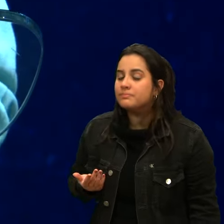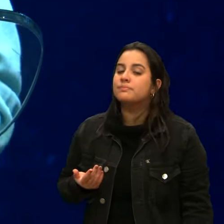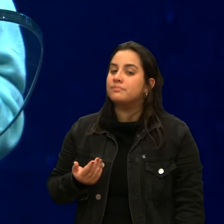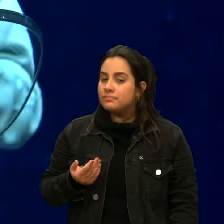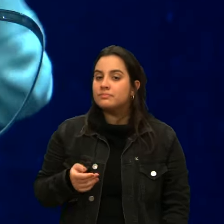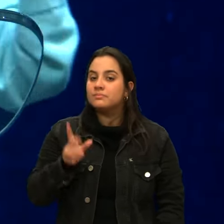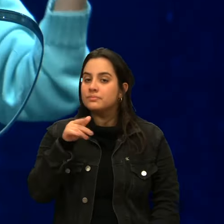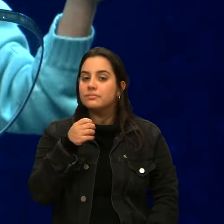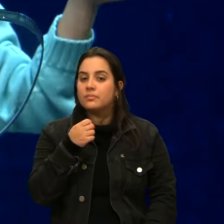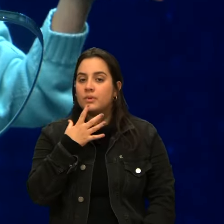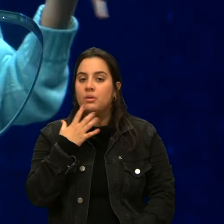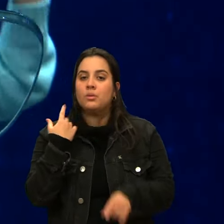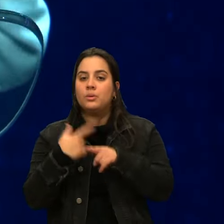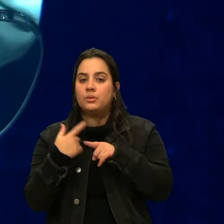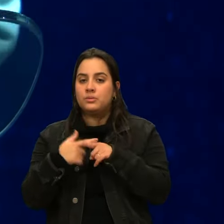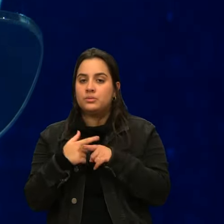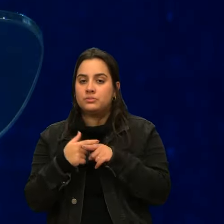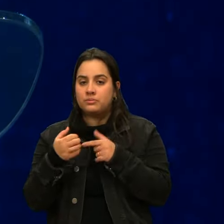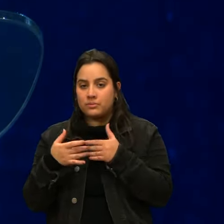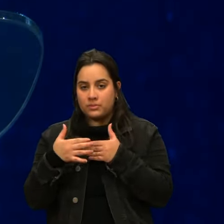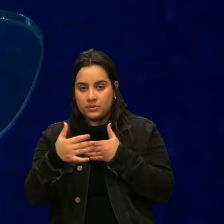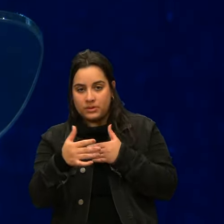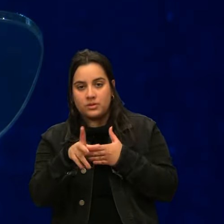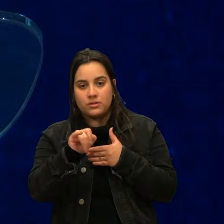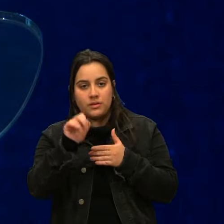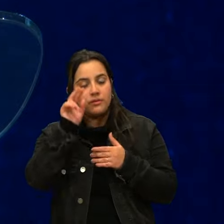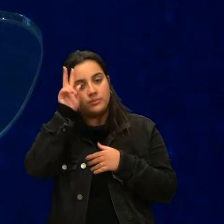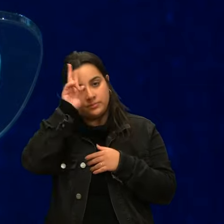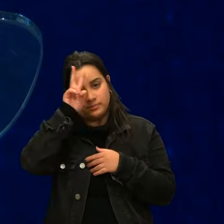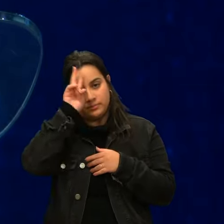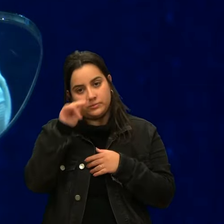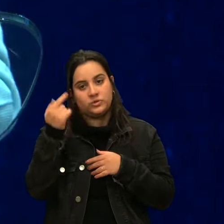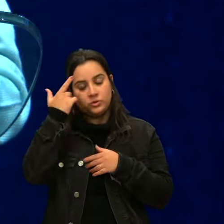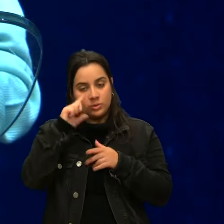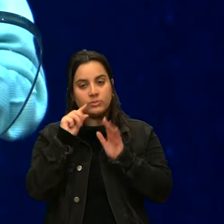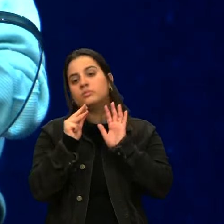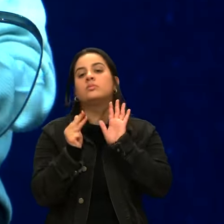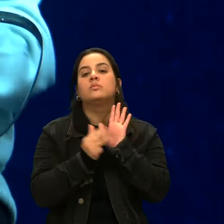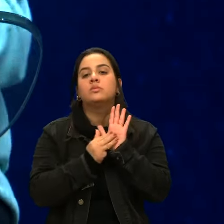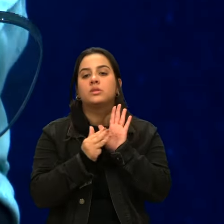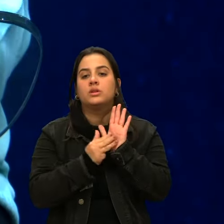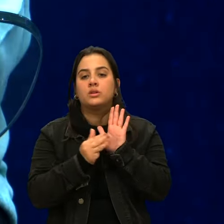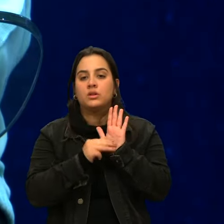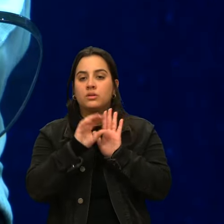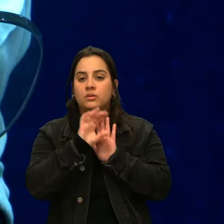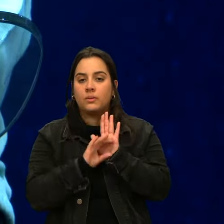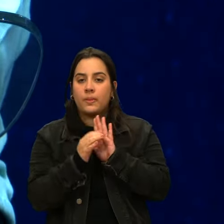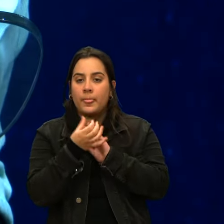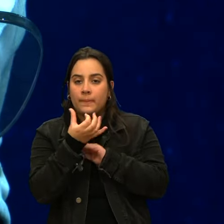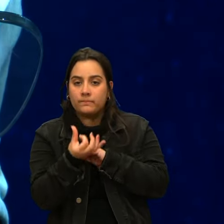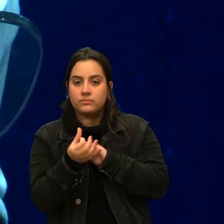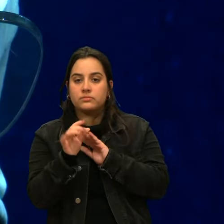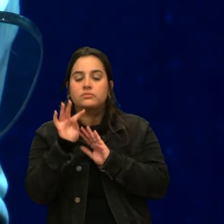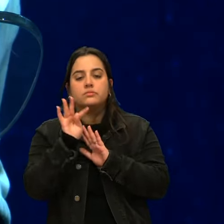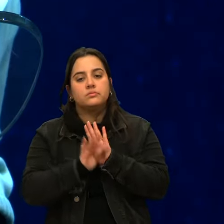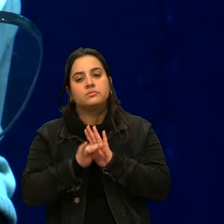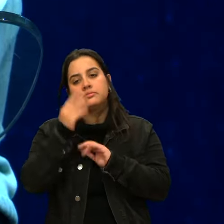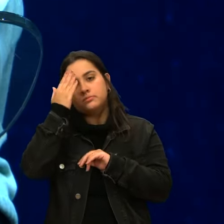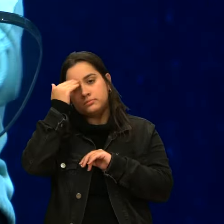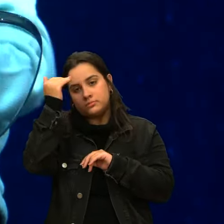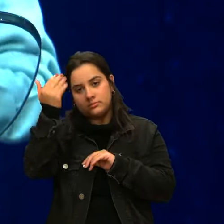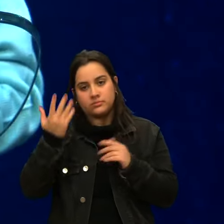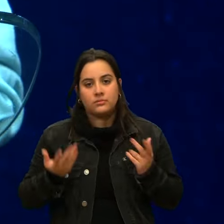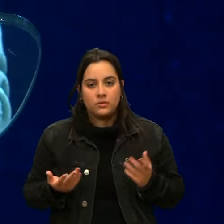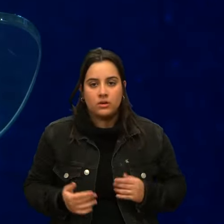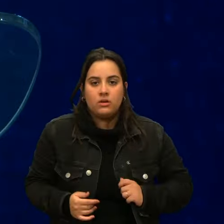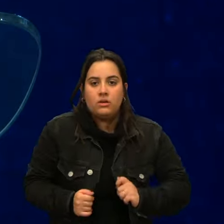muito interessante, porque mais para frente a gente vai ver de novo na história de Daniel, Daniel 6, texto muito famoso, Daniel na Cova dos